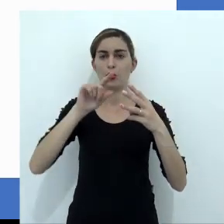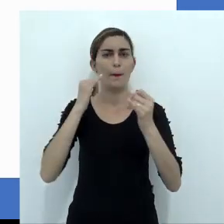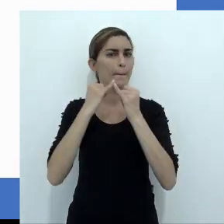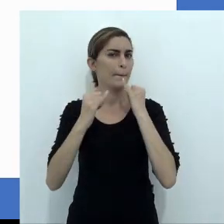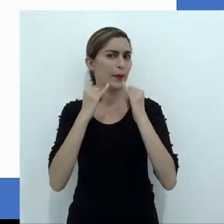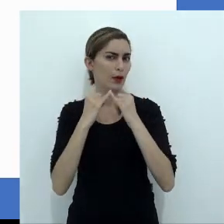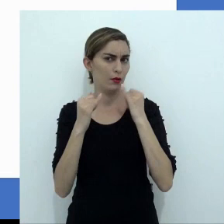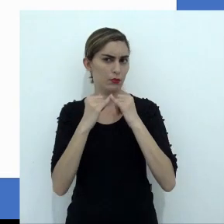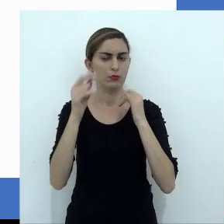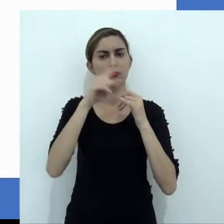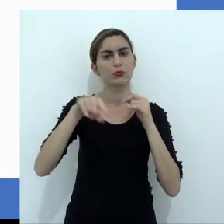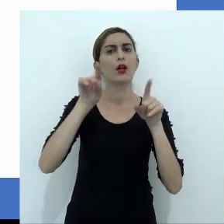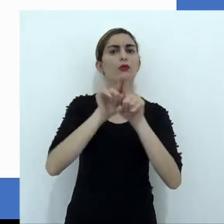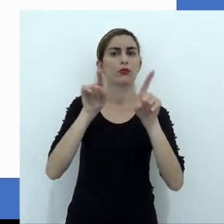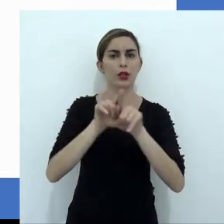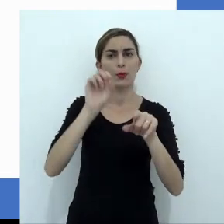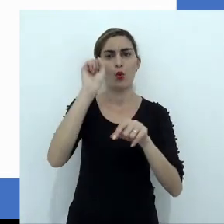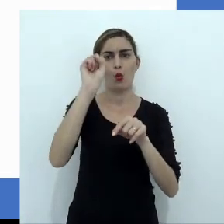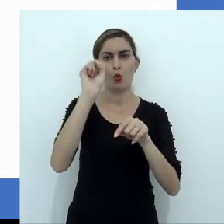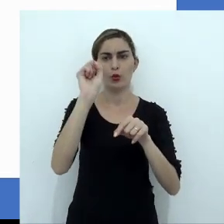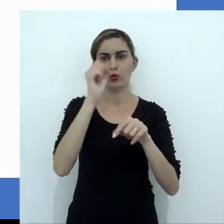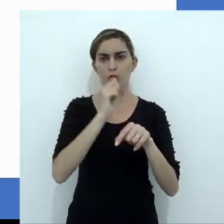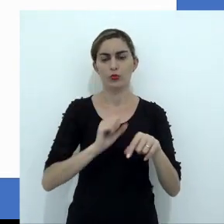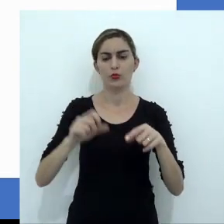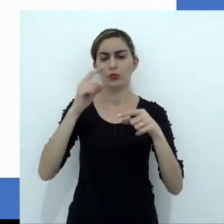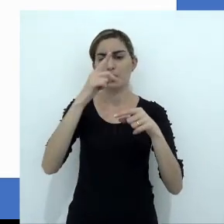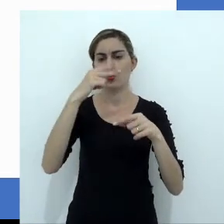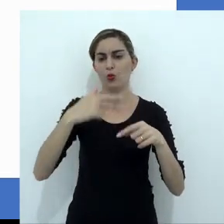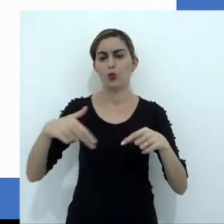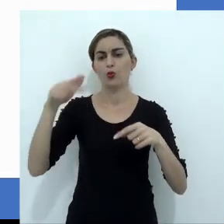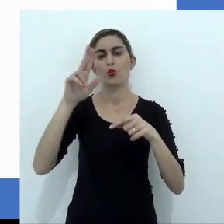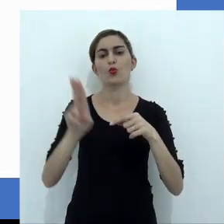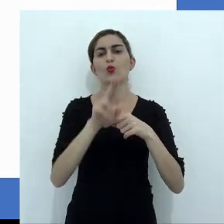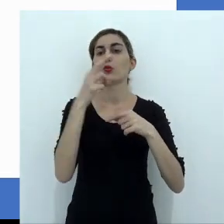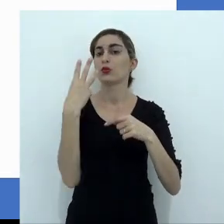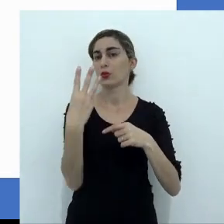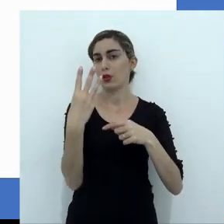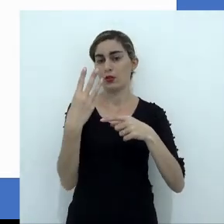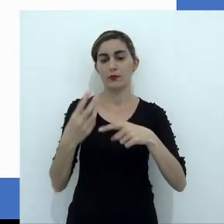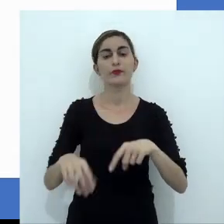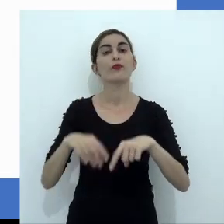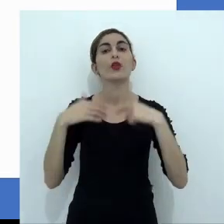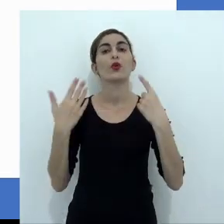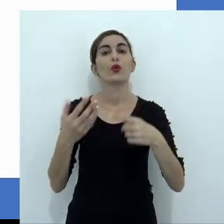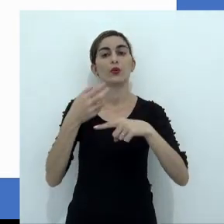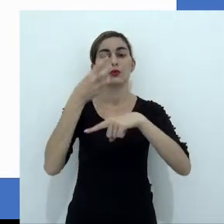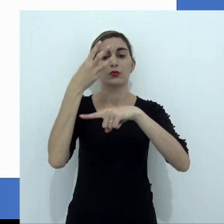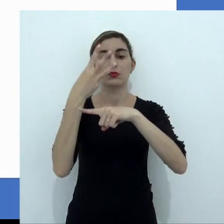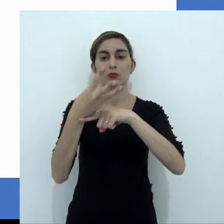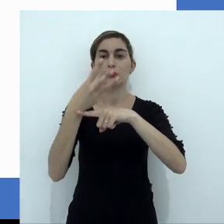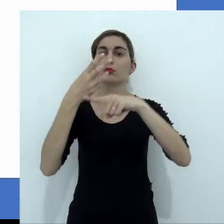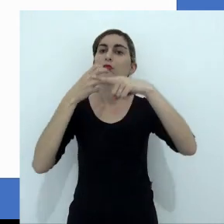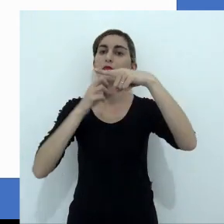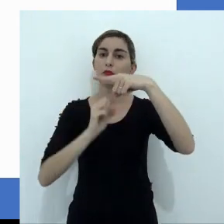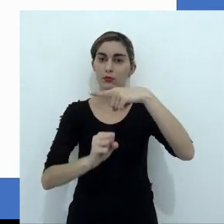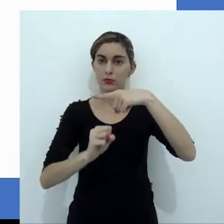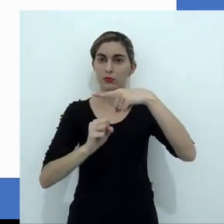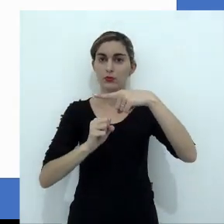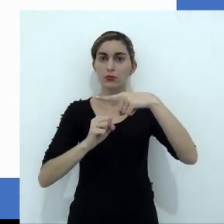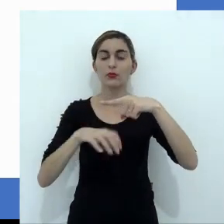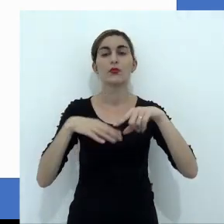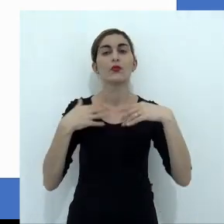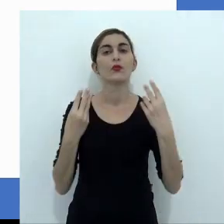círculo, ela também foi dividida em 8 partes iguais. Só que foram utilizadas apenas 3. Então, qual é a fração que a gente